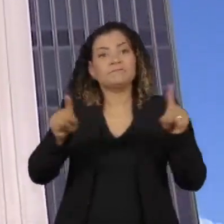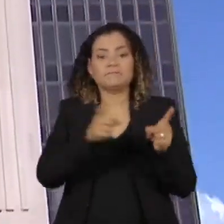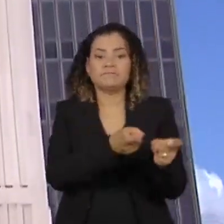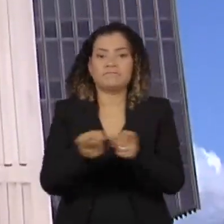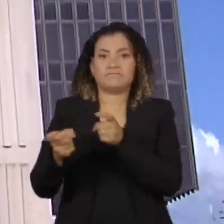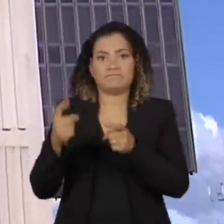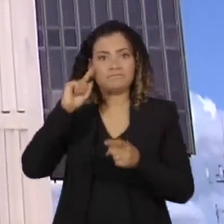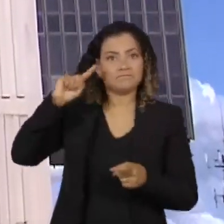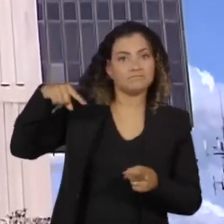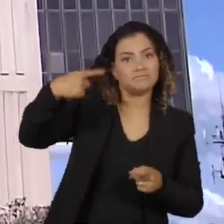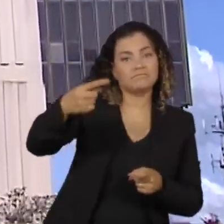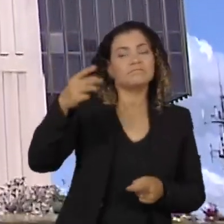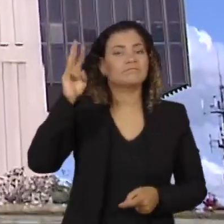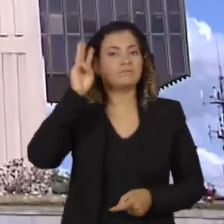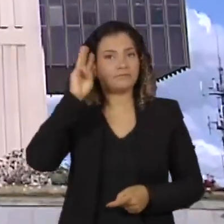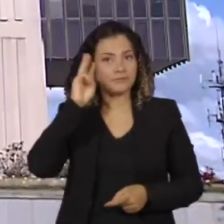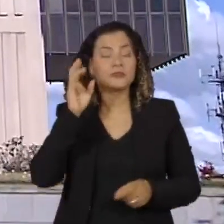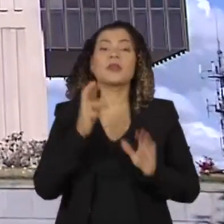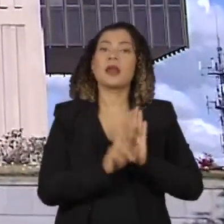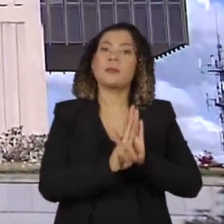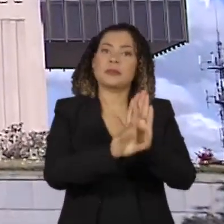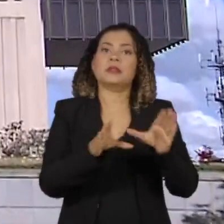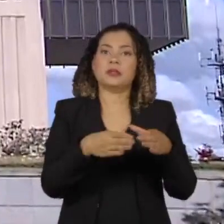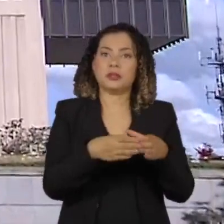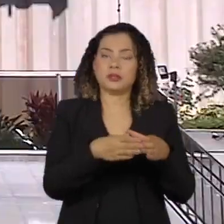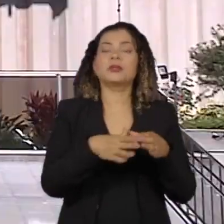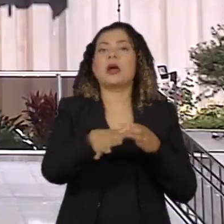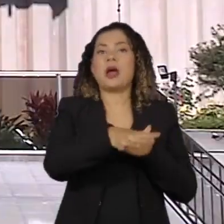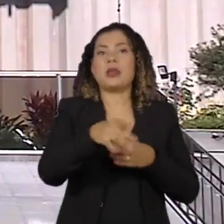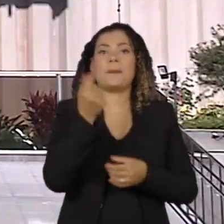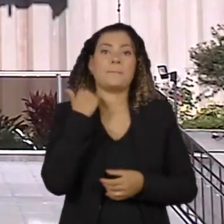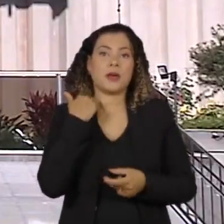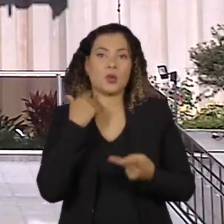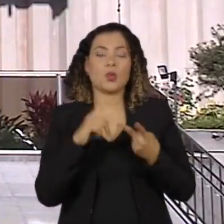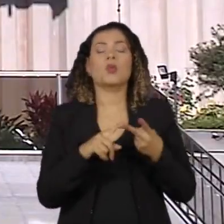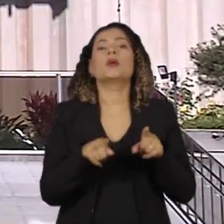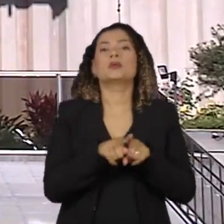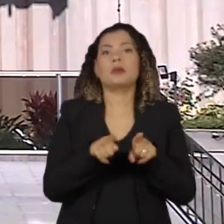marcada para a próxima terça-feira com representantes dos sistemas financeiro e bancário.